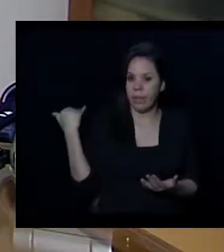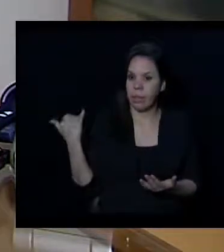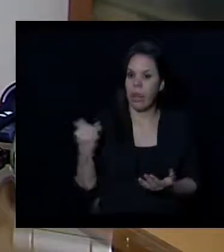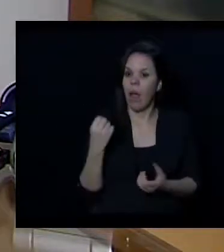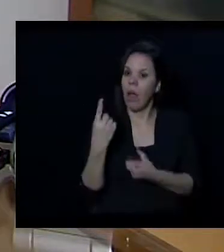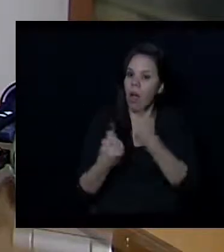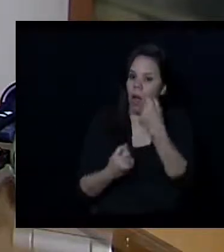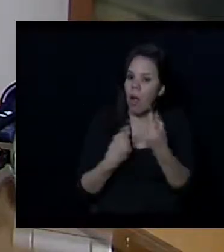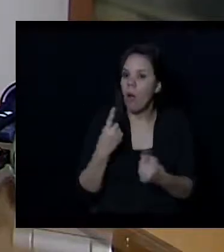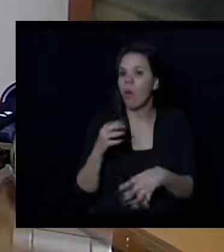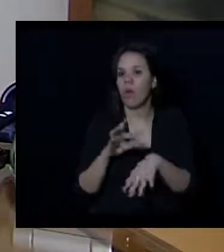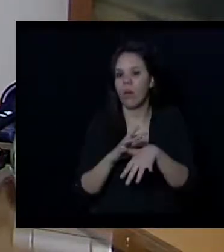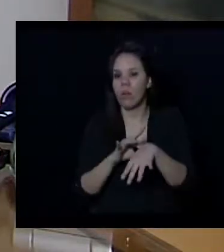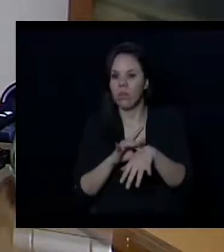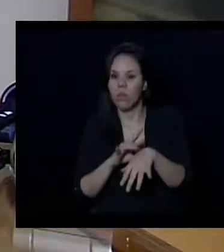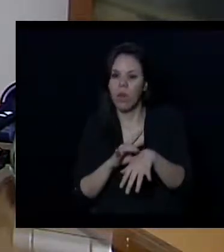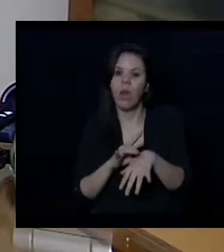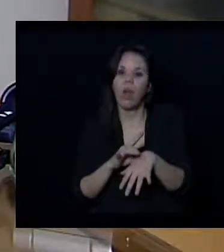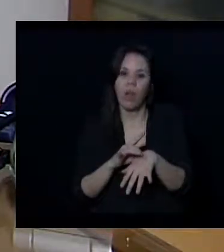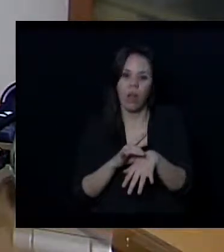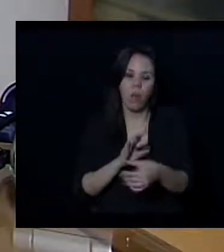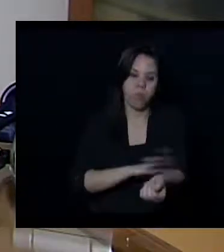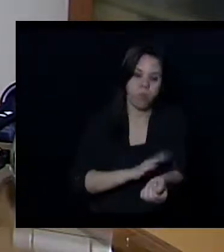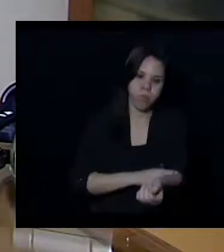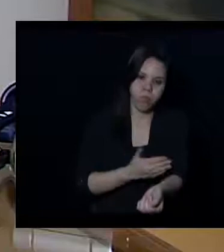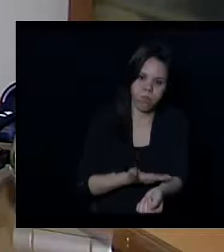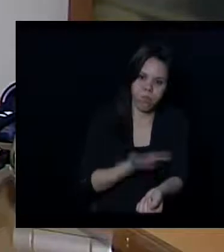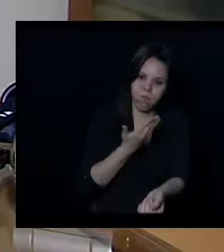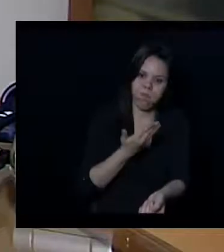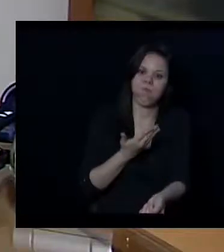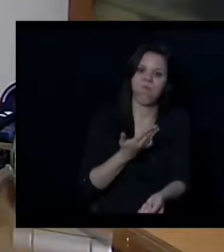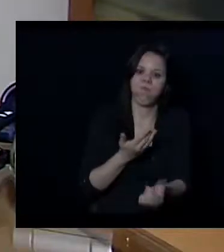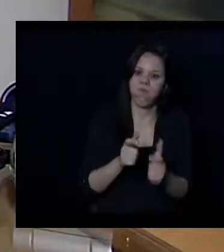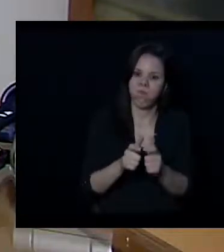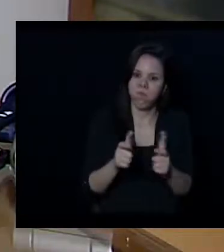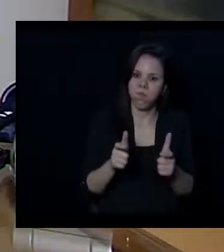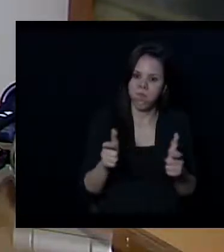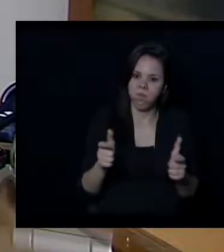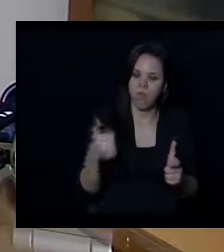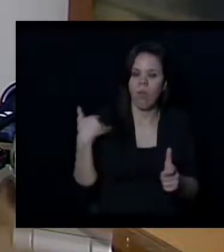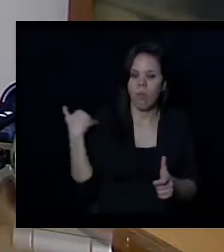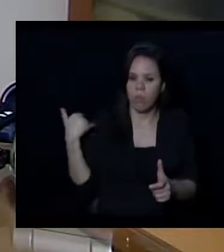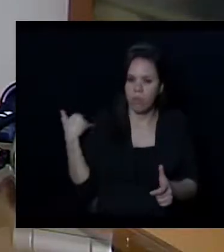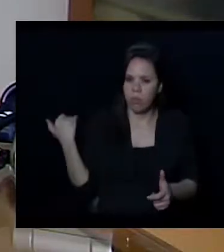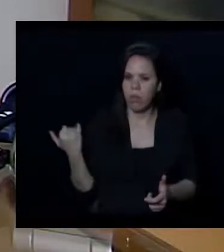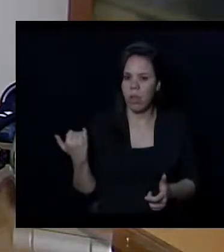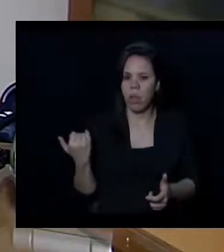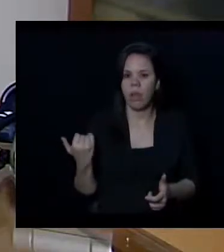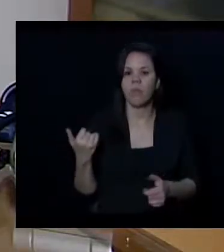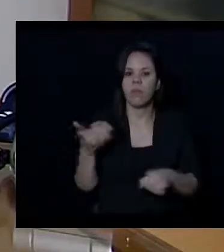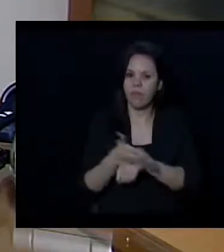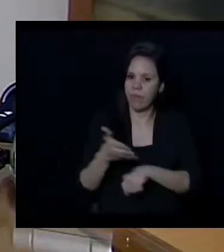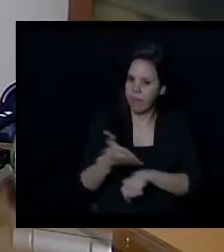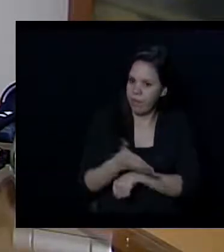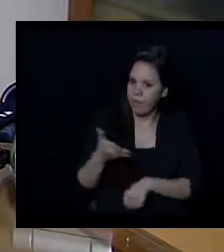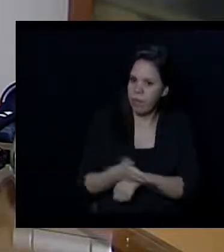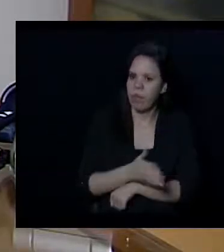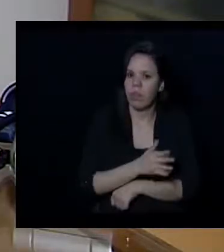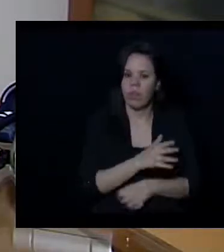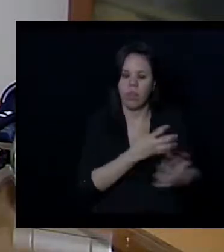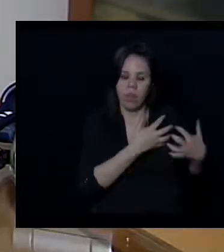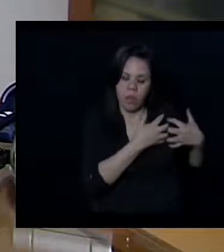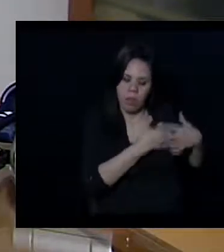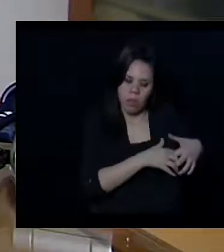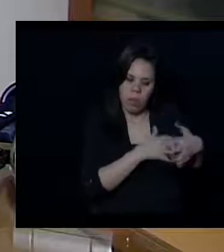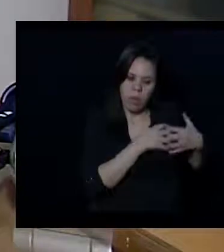a ser mais prevalentes, como por exemplo hipertensão arterial. Então, nessa faixa etária, eu acho que as visitas ao cardiologista devem